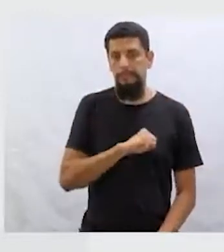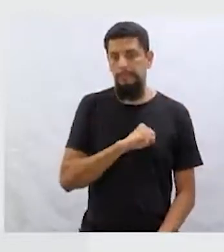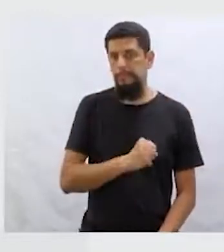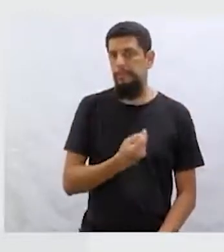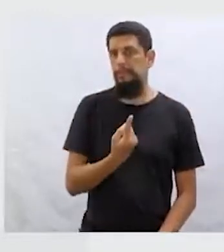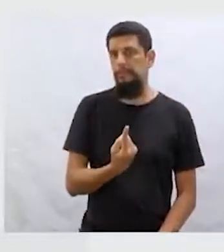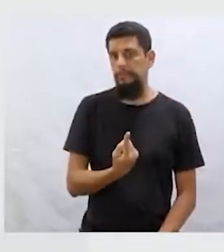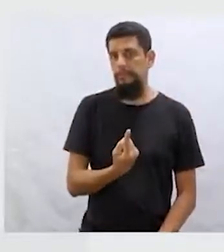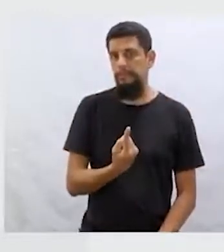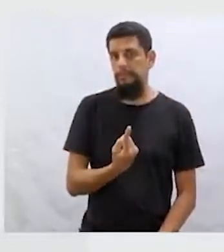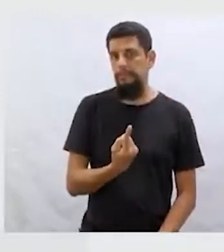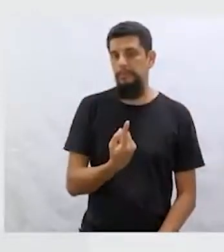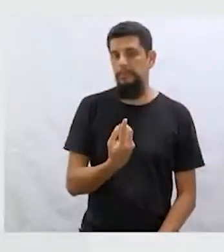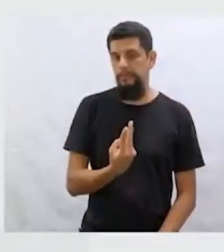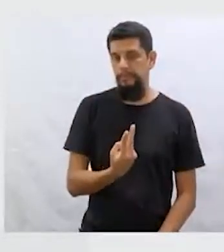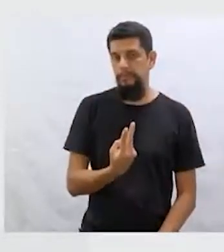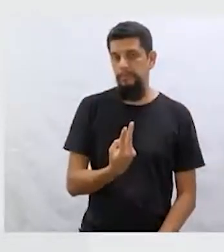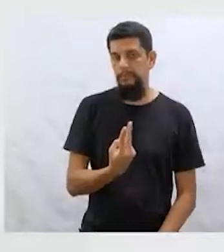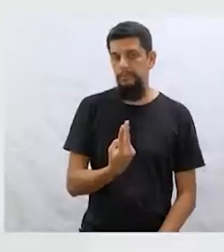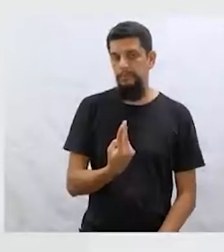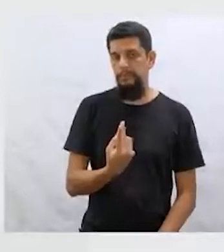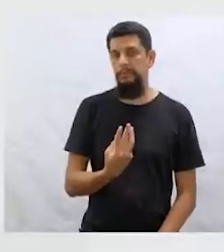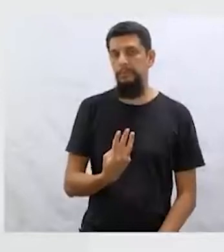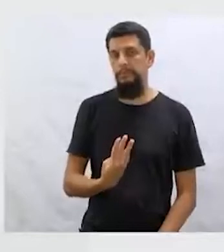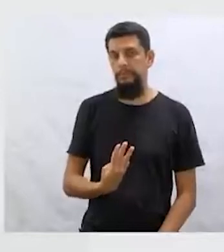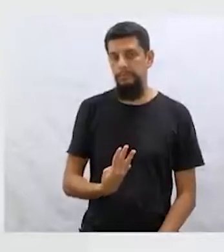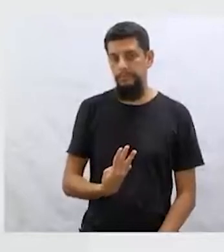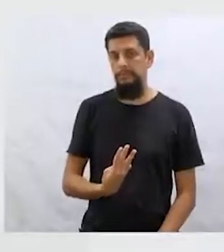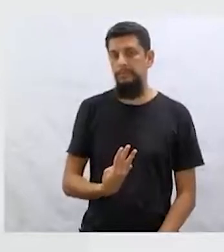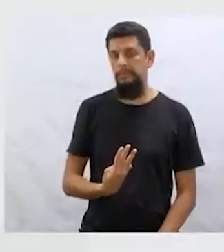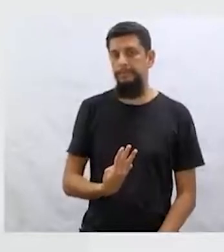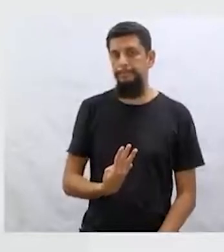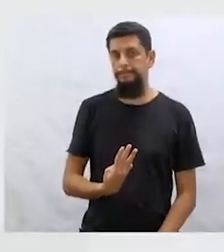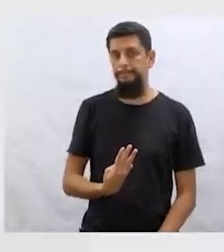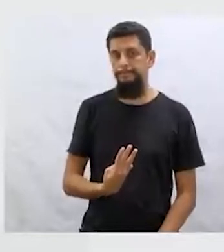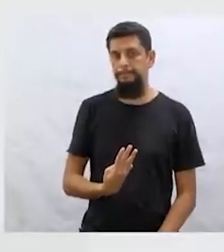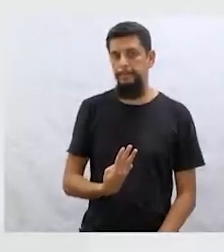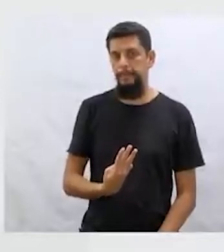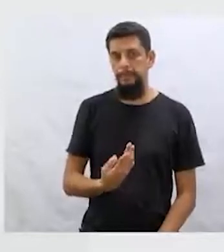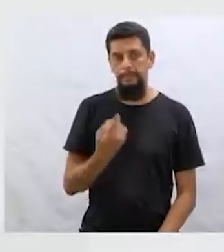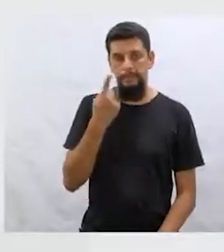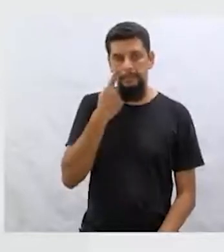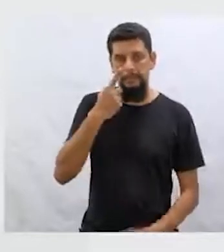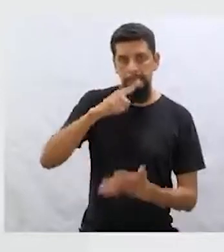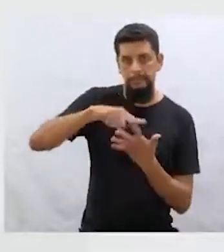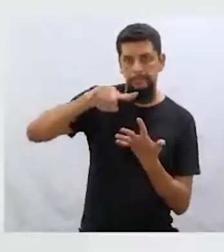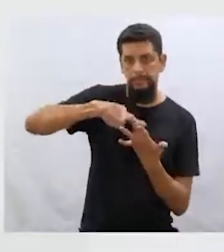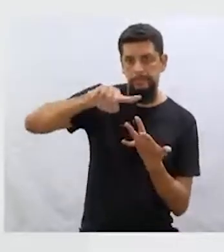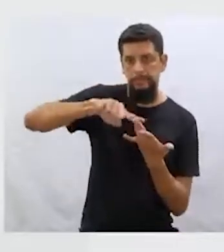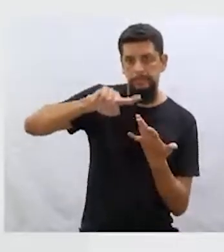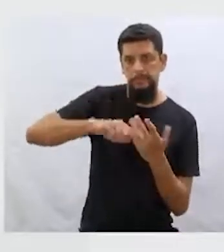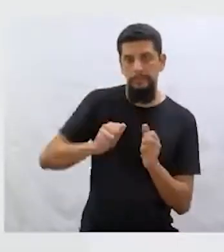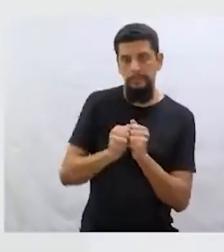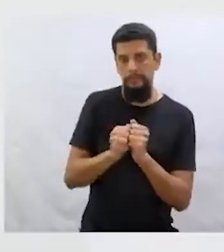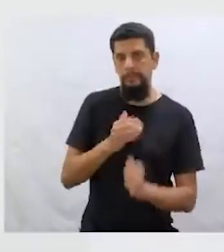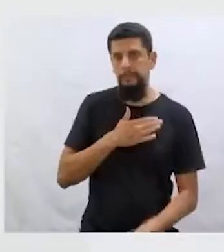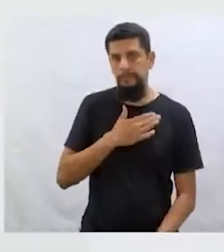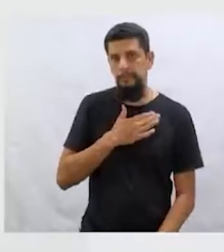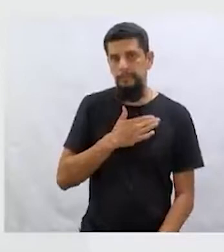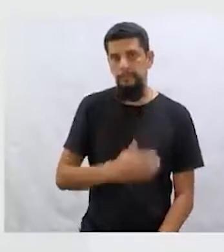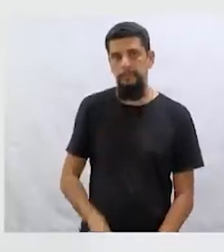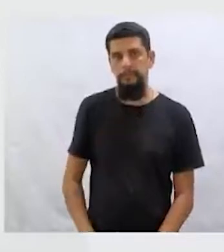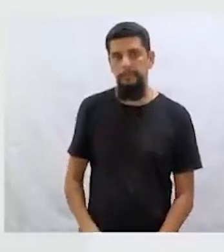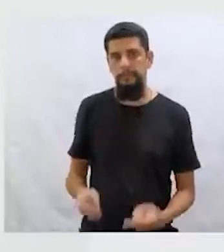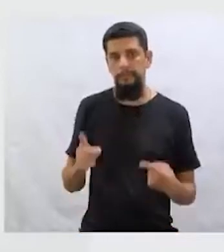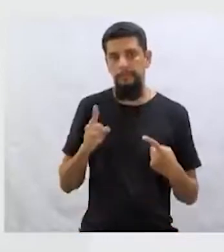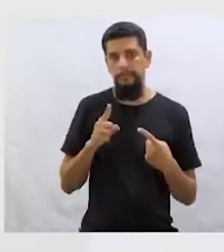O número 1, o número 2 e o número 3. Vamos contar? Contem junto lá com a